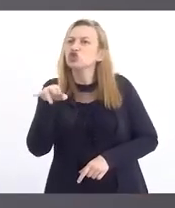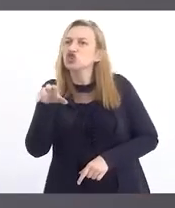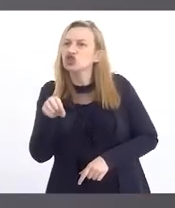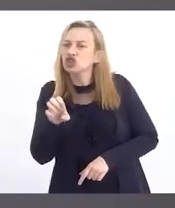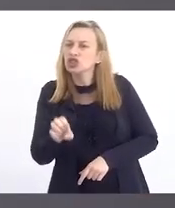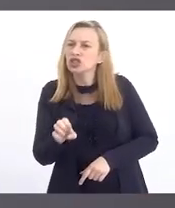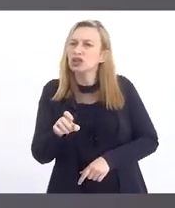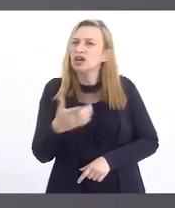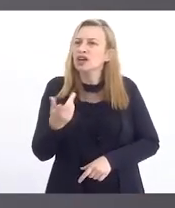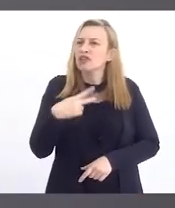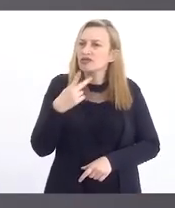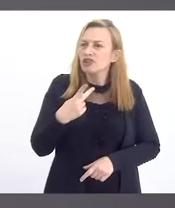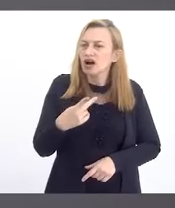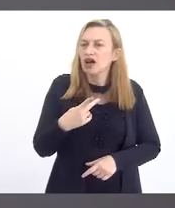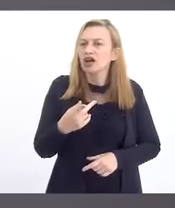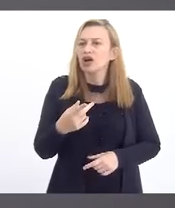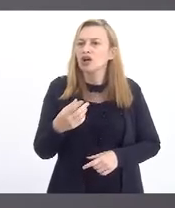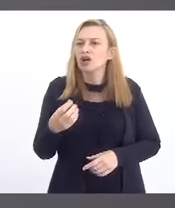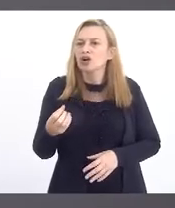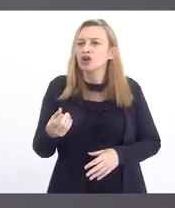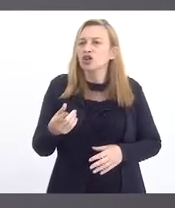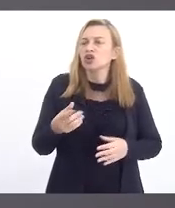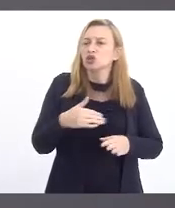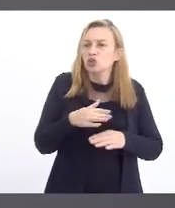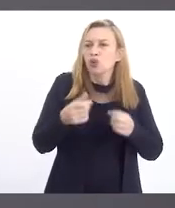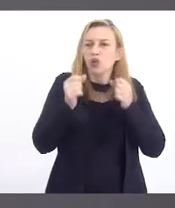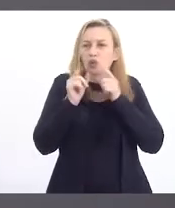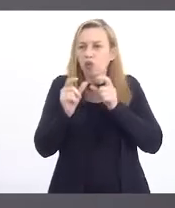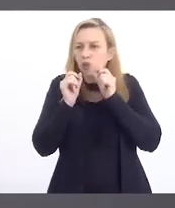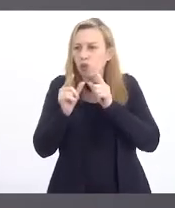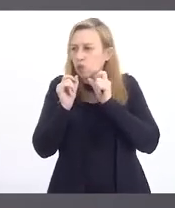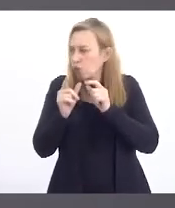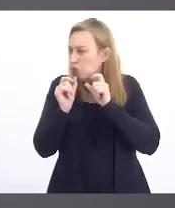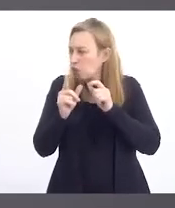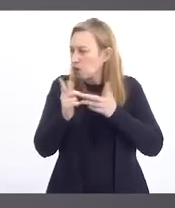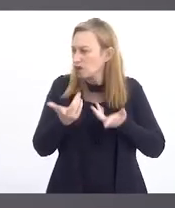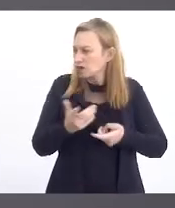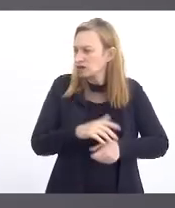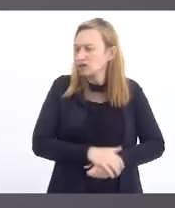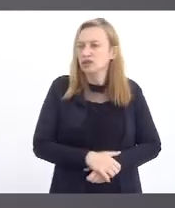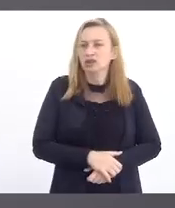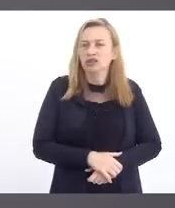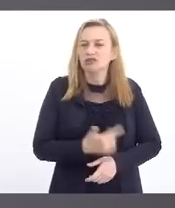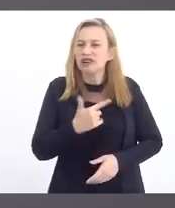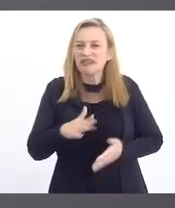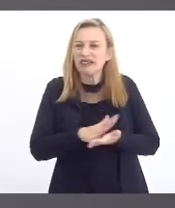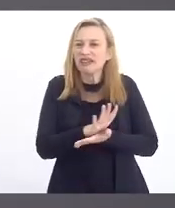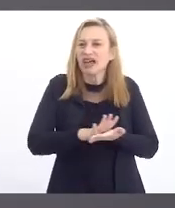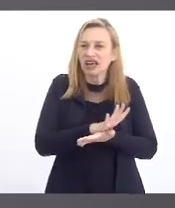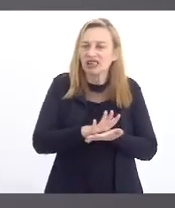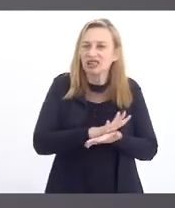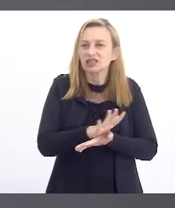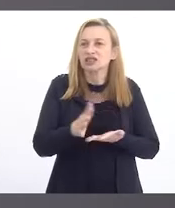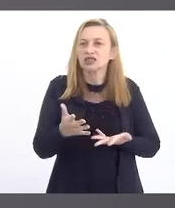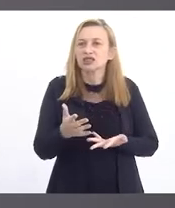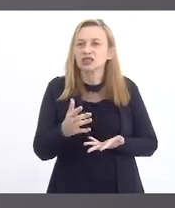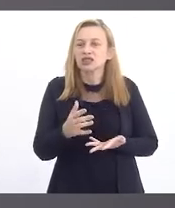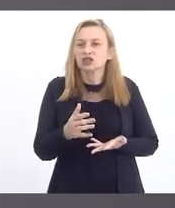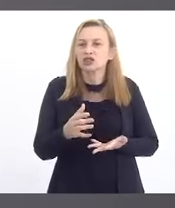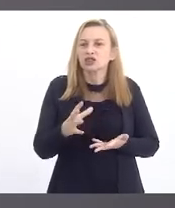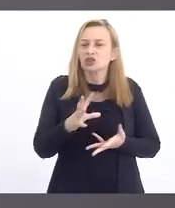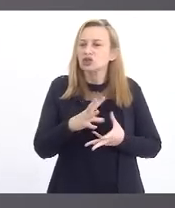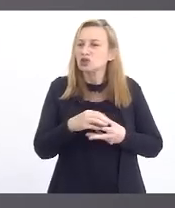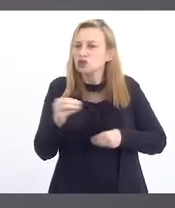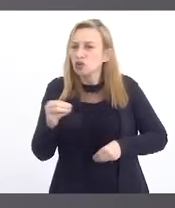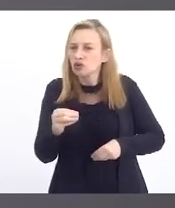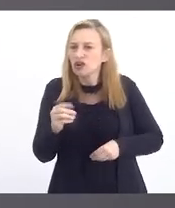tanto se fala, que todo mundo reclama, que vai represar, que pode ter alagamento para cima, não vai ter nada, esse dique praticamente some. gente faz um